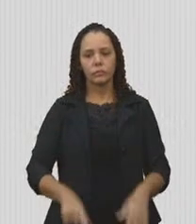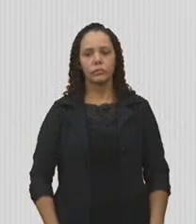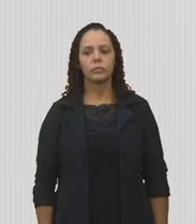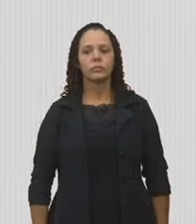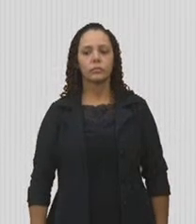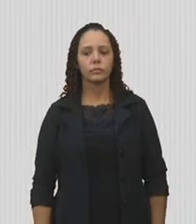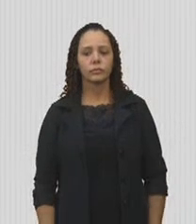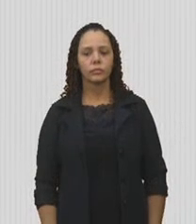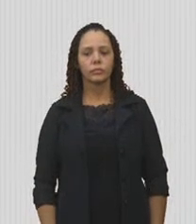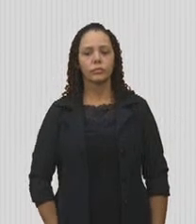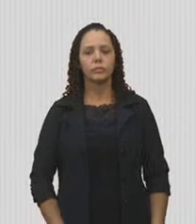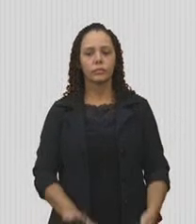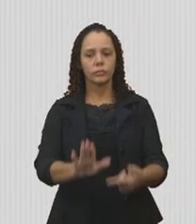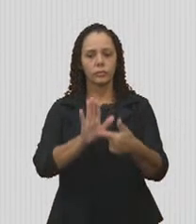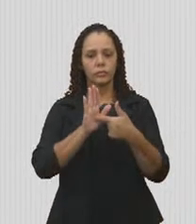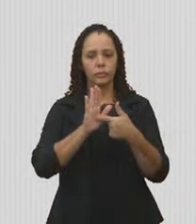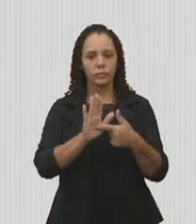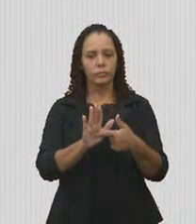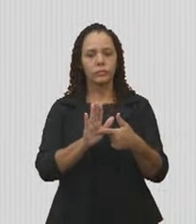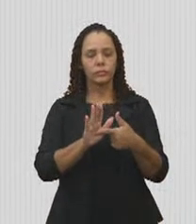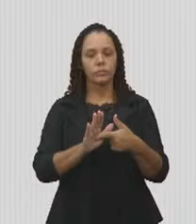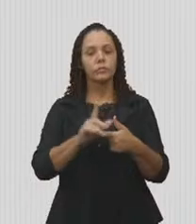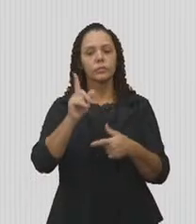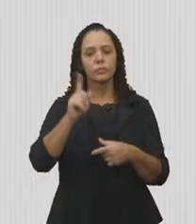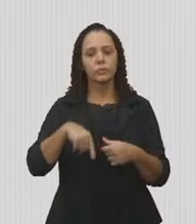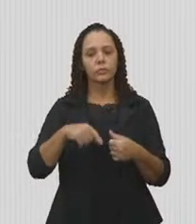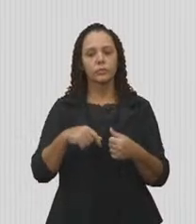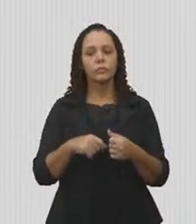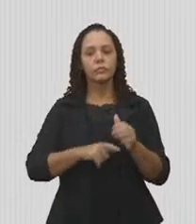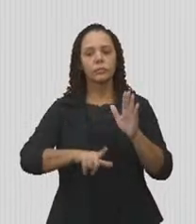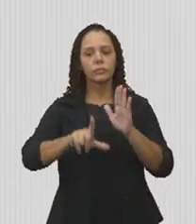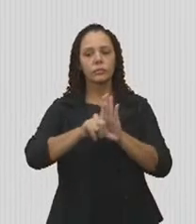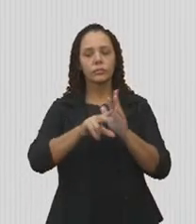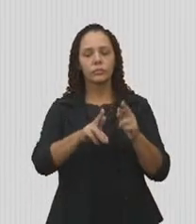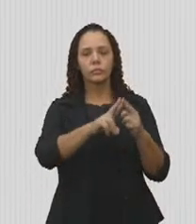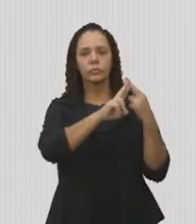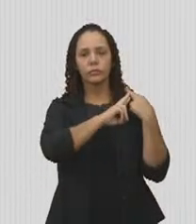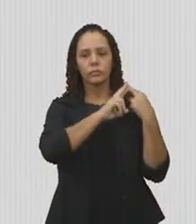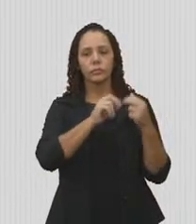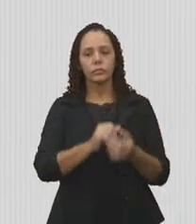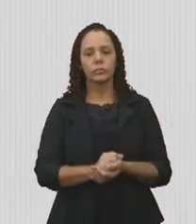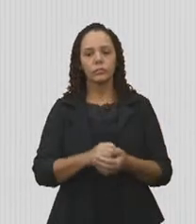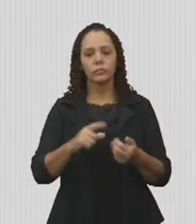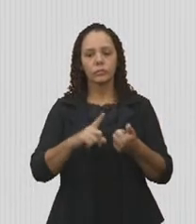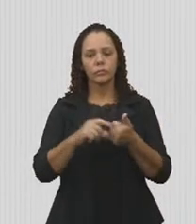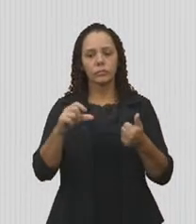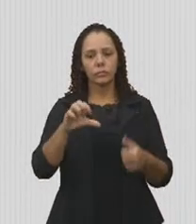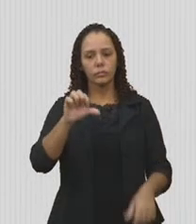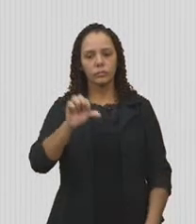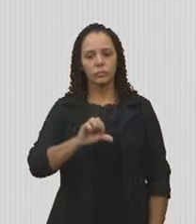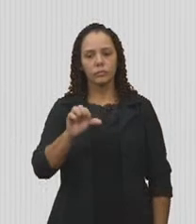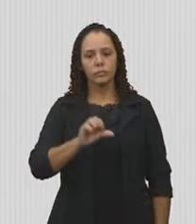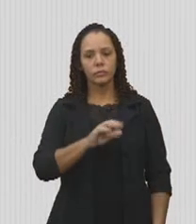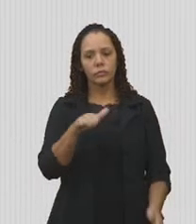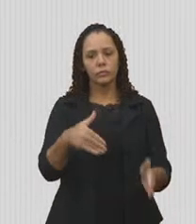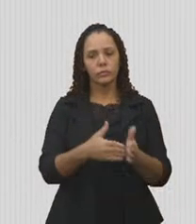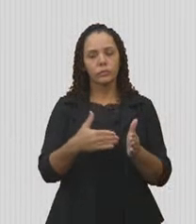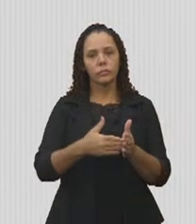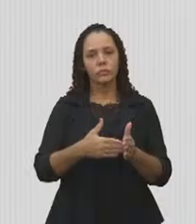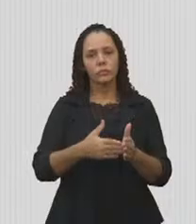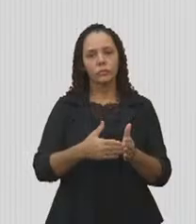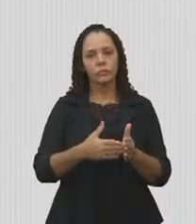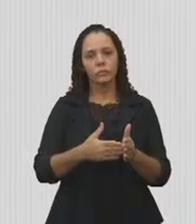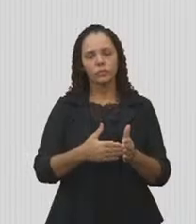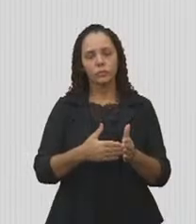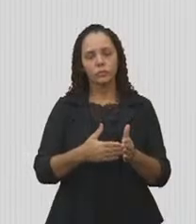dessa apresentação, né, que está amparada na Lei de Responsabilidade Fiscal em seu artigo 9º, que fala que até o final dos meses de